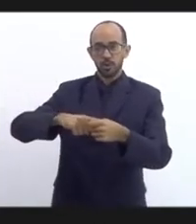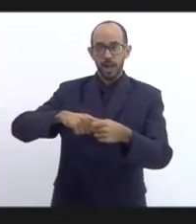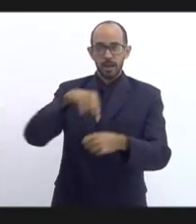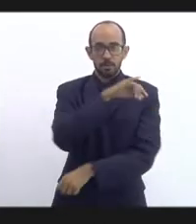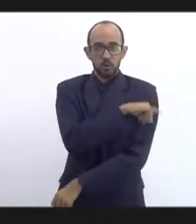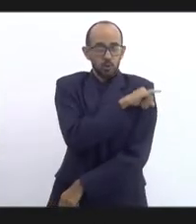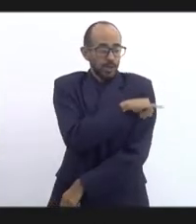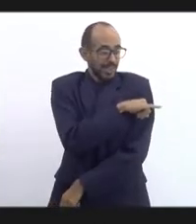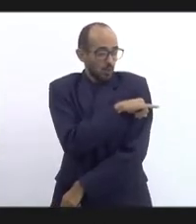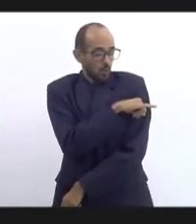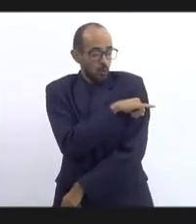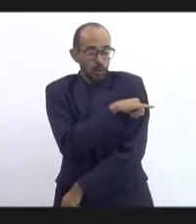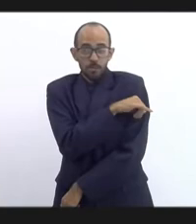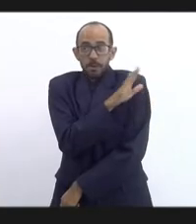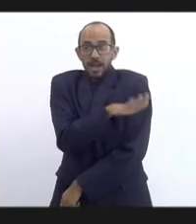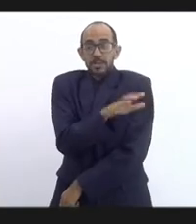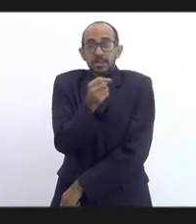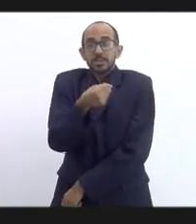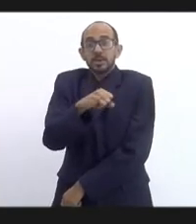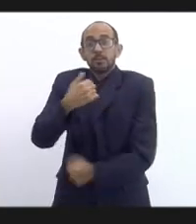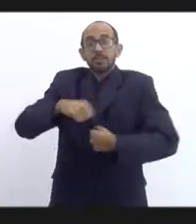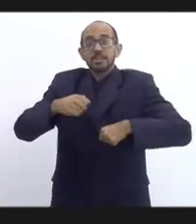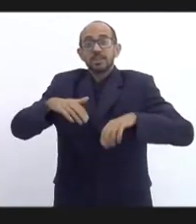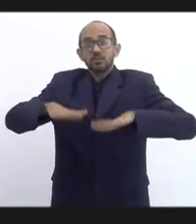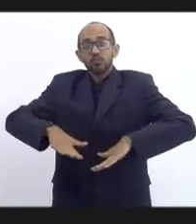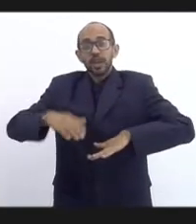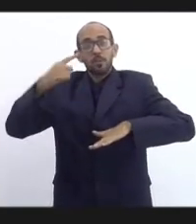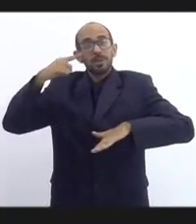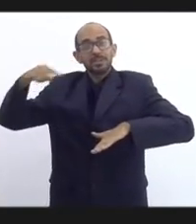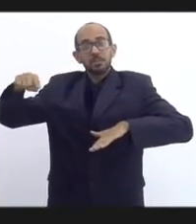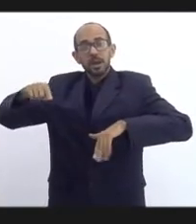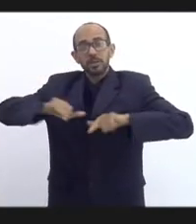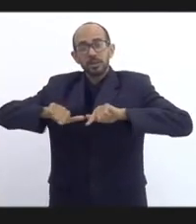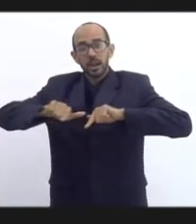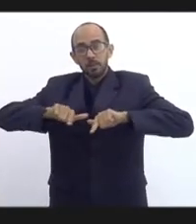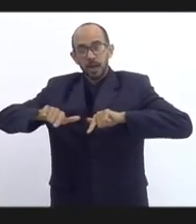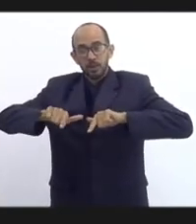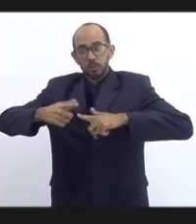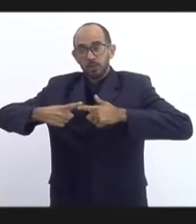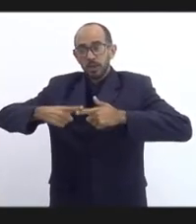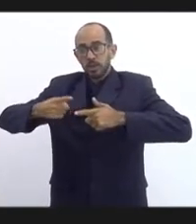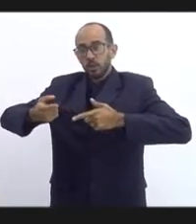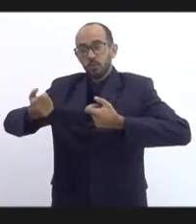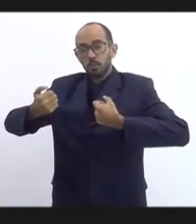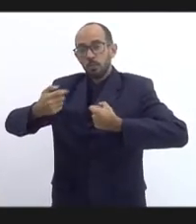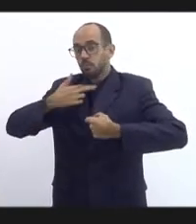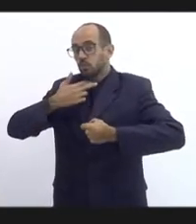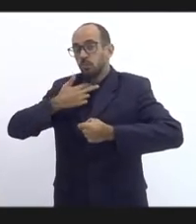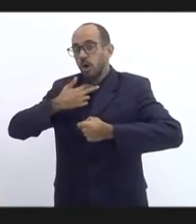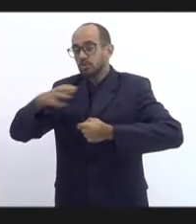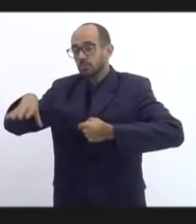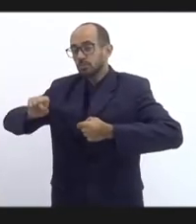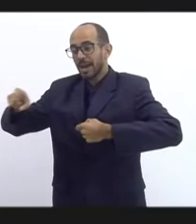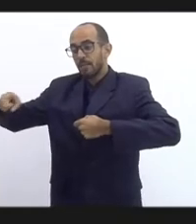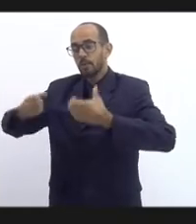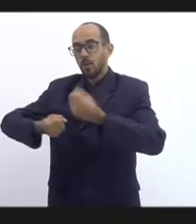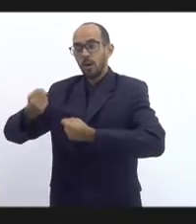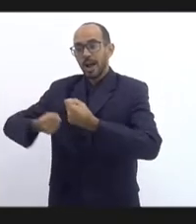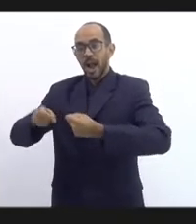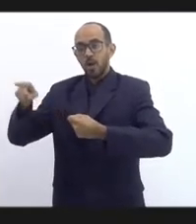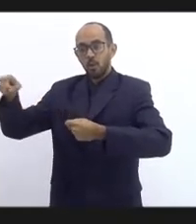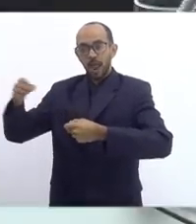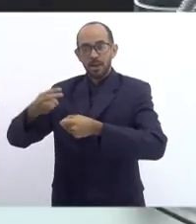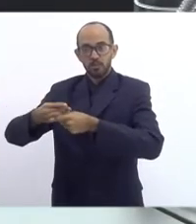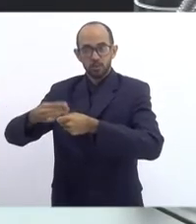para o Rio. E se eu tivesse que passar mais uma semana em Macaé a trabalho? Por que eu não posso recuperar o meu carro em Macaé? Qual é o problema? Deixa eu lhe